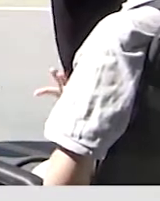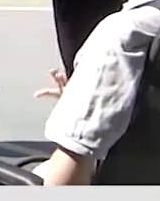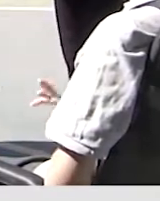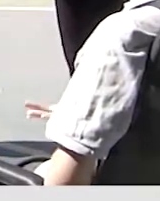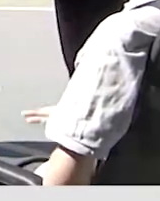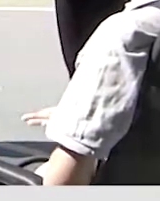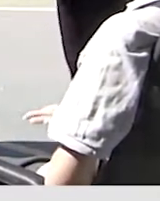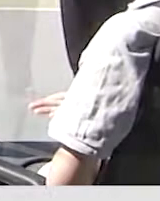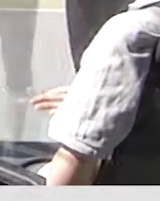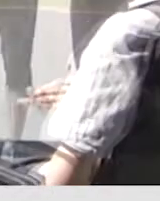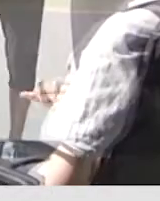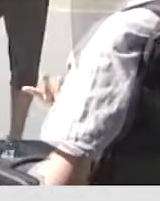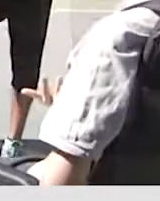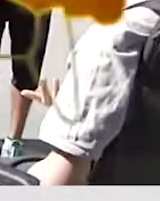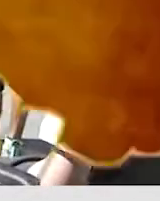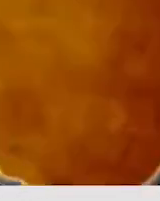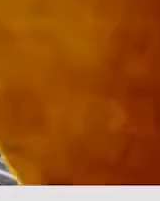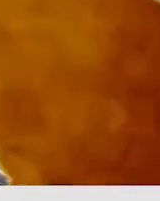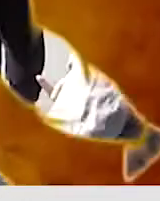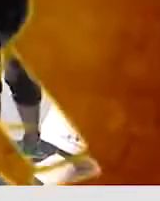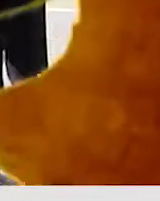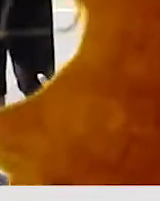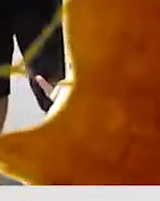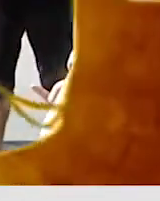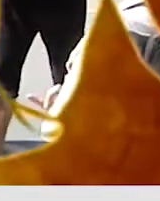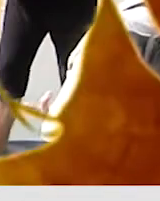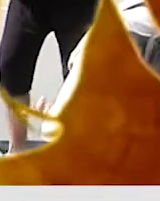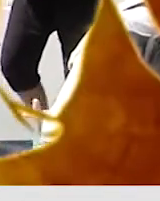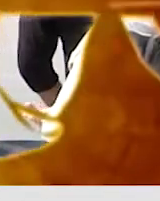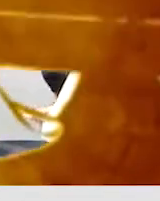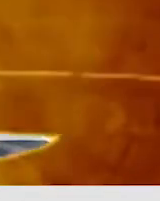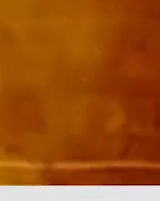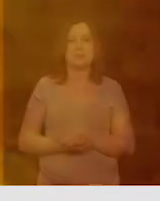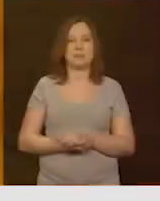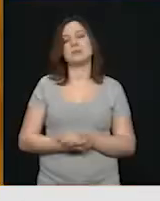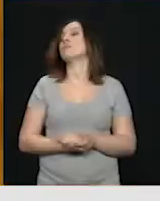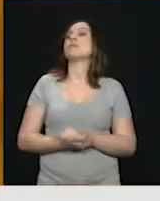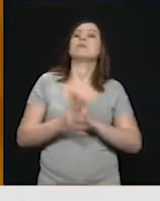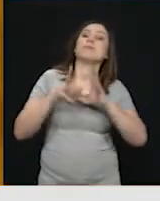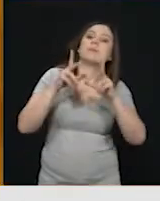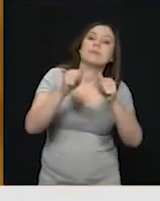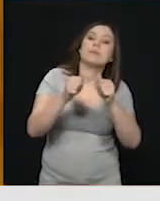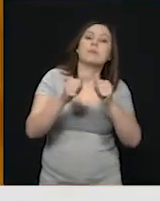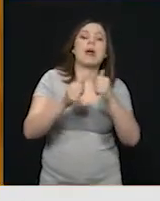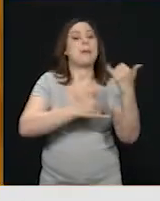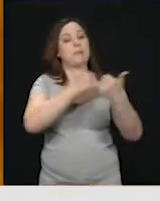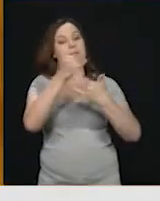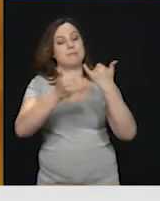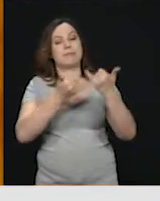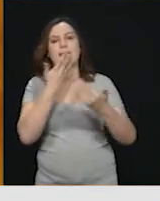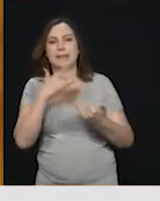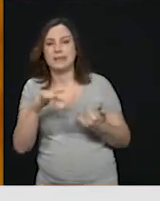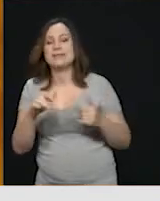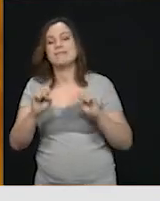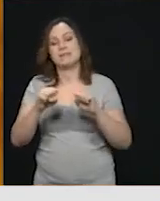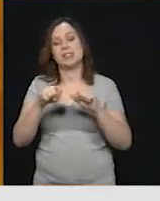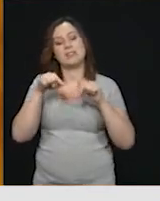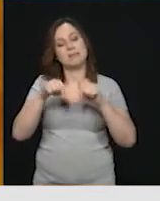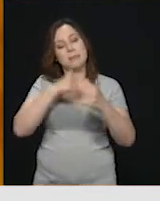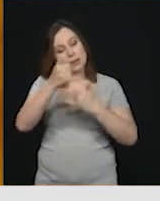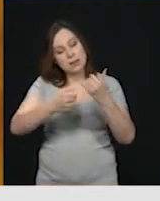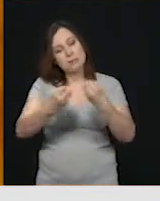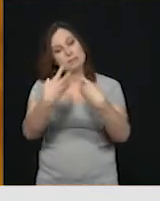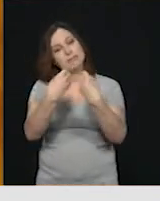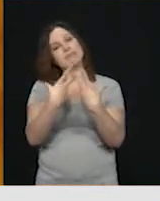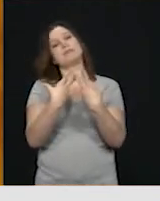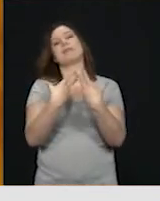E aí E aí a todos nós né brincando os quando a gente era criança